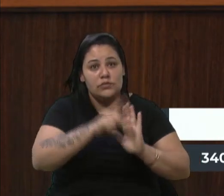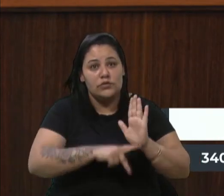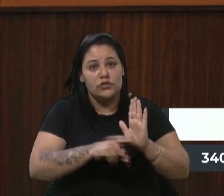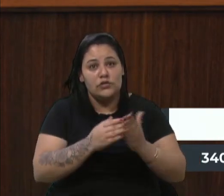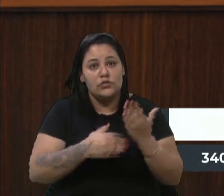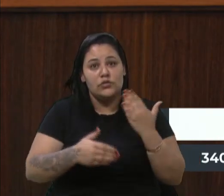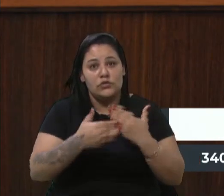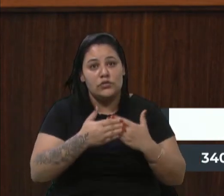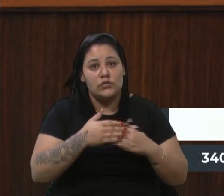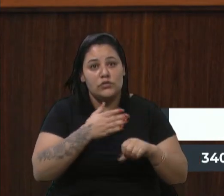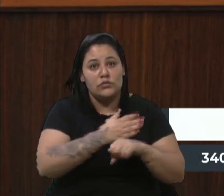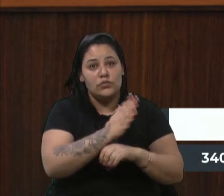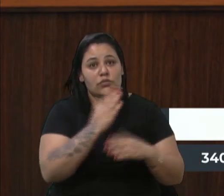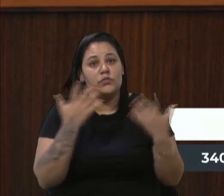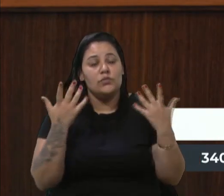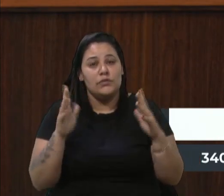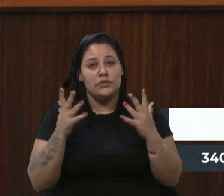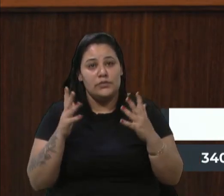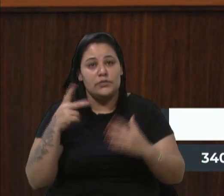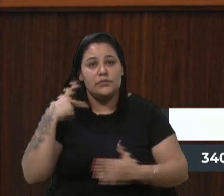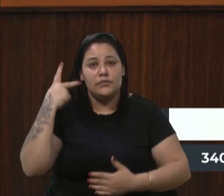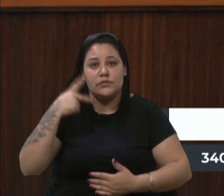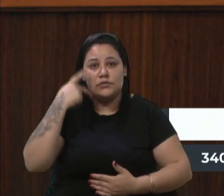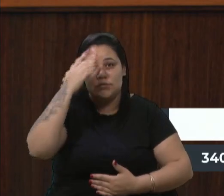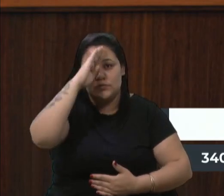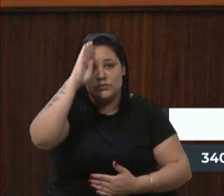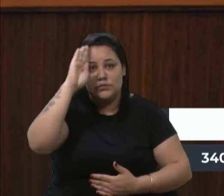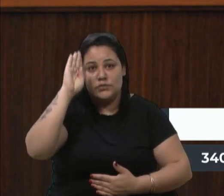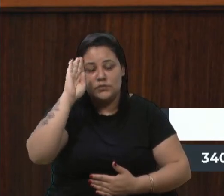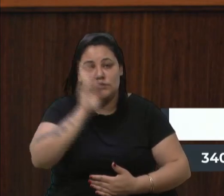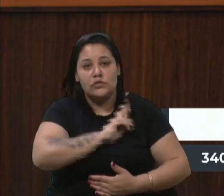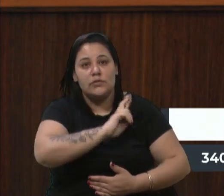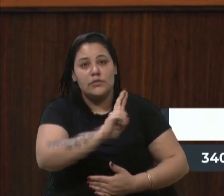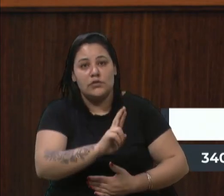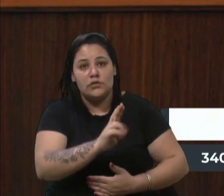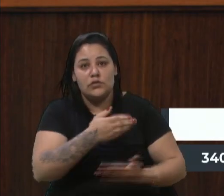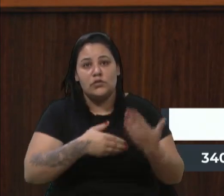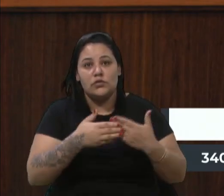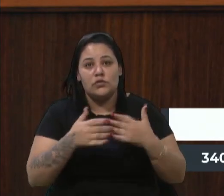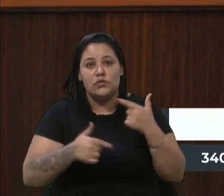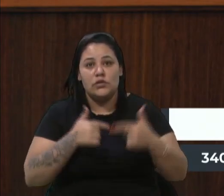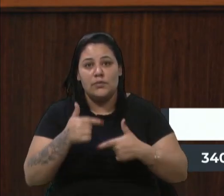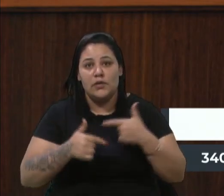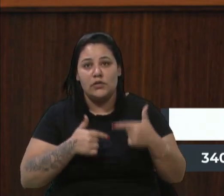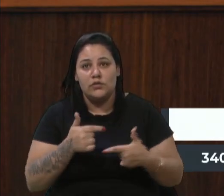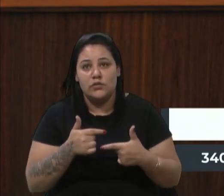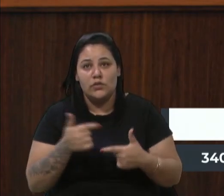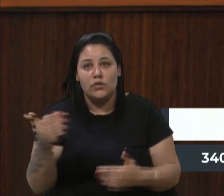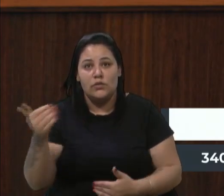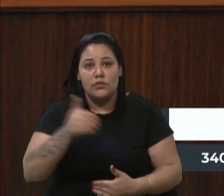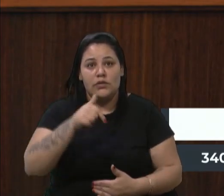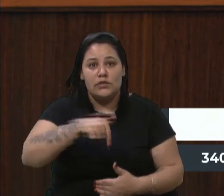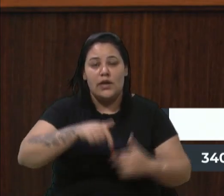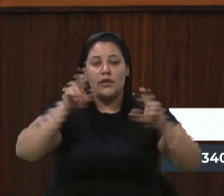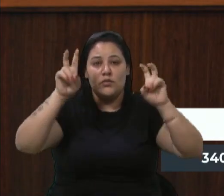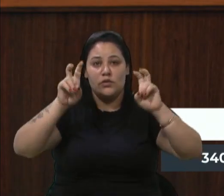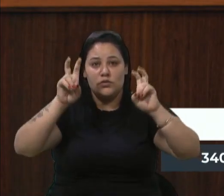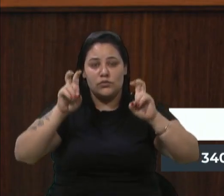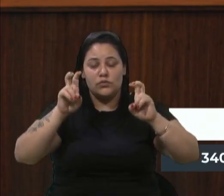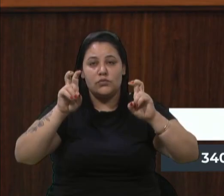íntegra. Parabéns, vereador Bressan, por representar os trabalhadores e por trazer para a pauta